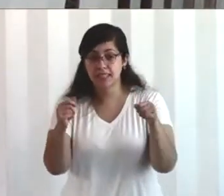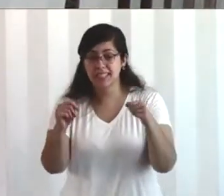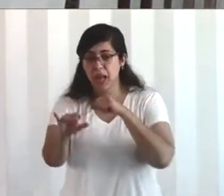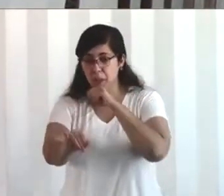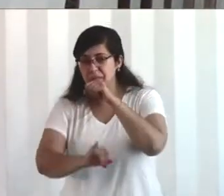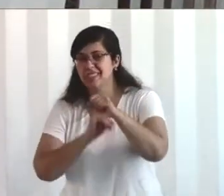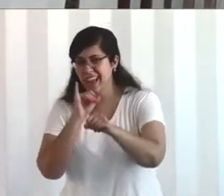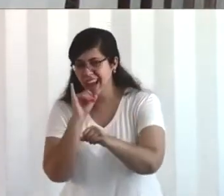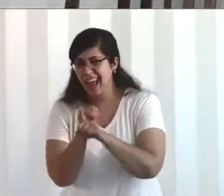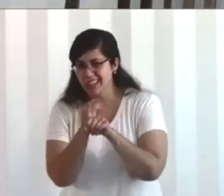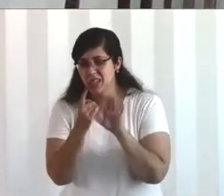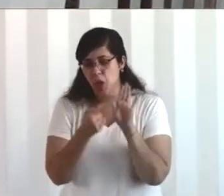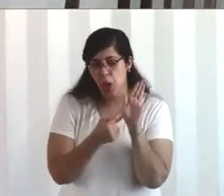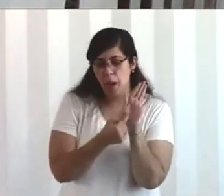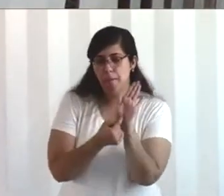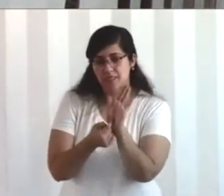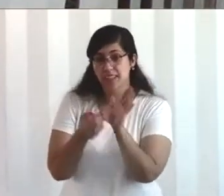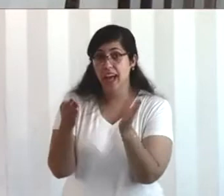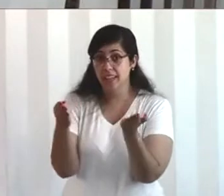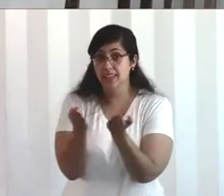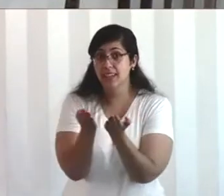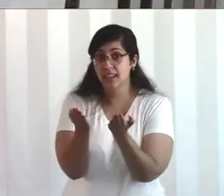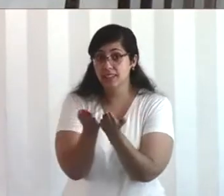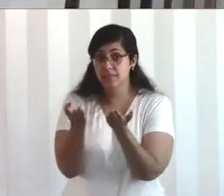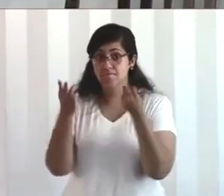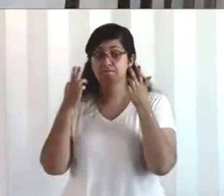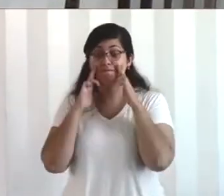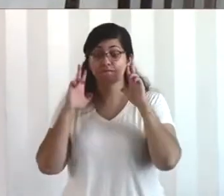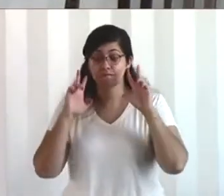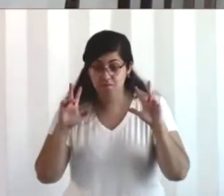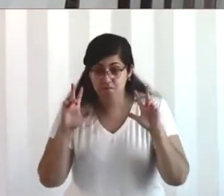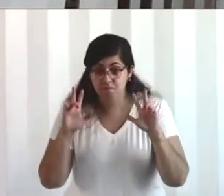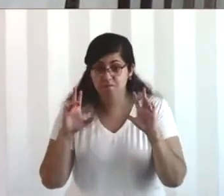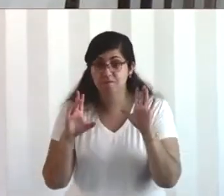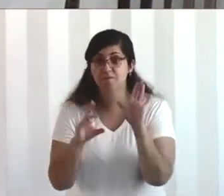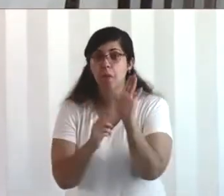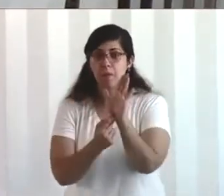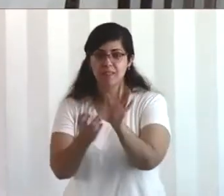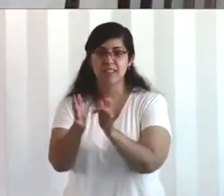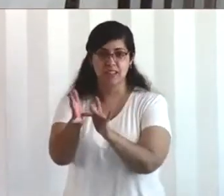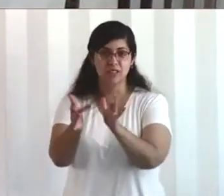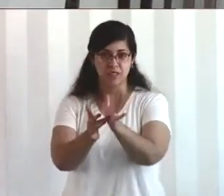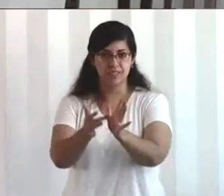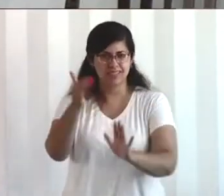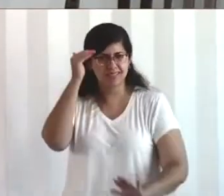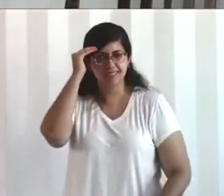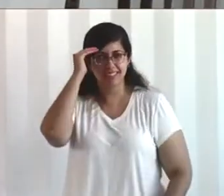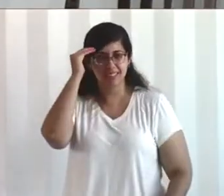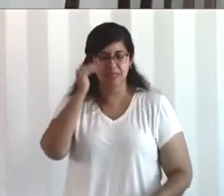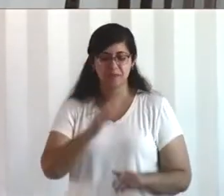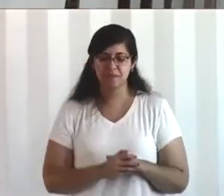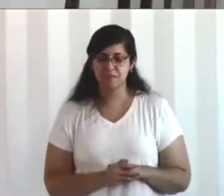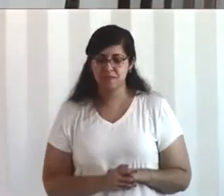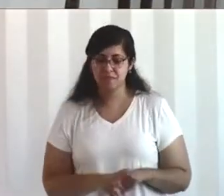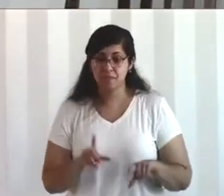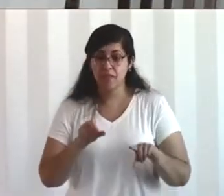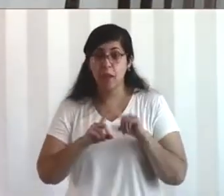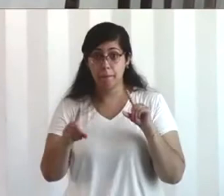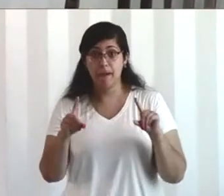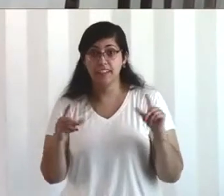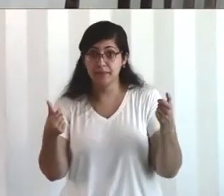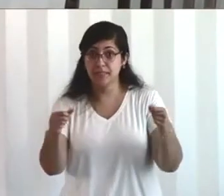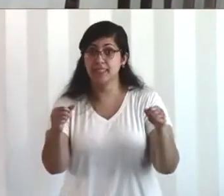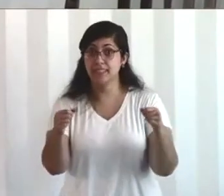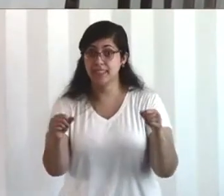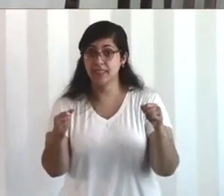são os melhores lugares que os cristãos têm para impactar as cidades hoje. Mas eles precisam usar uma roupa bonita